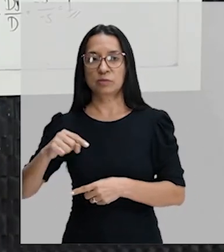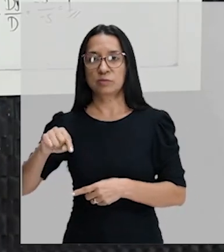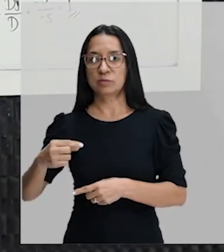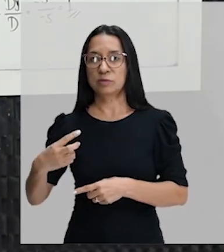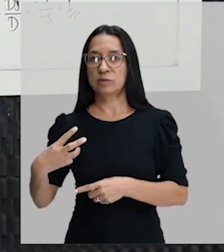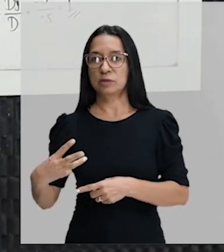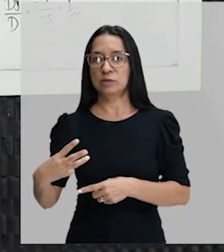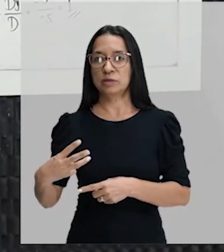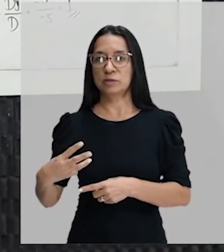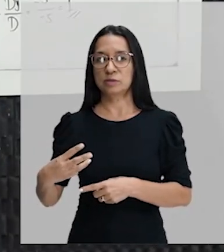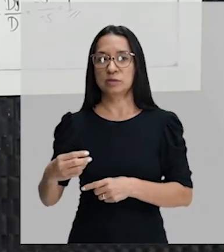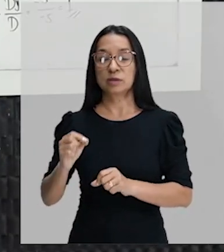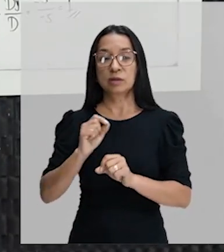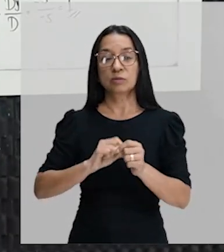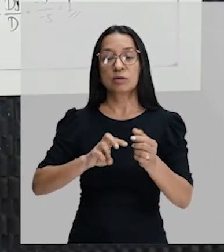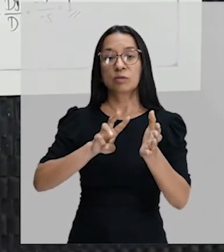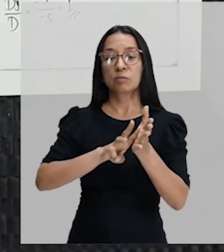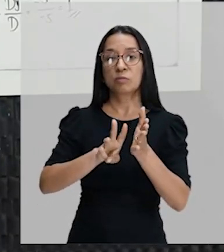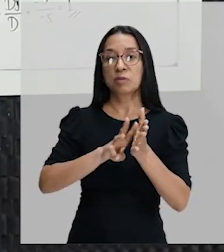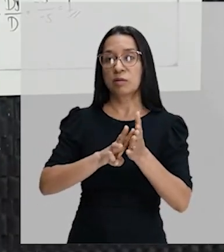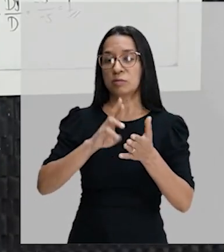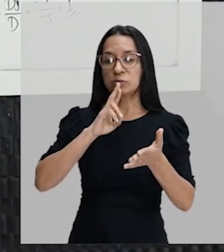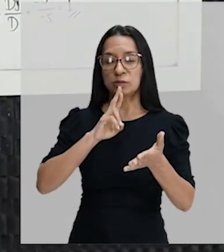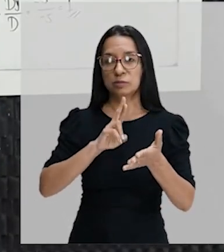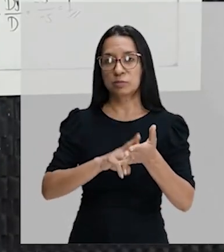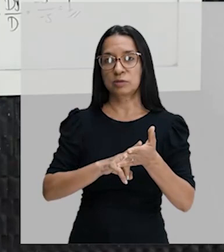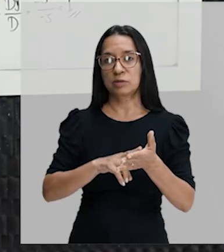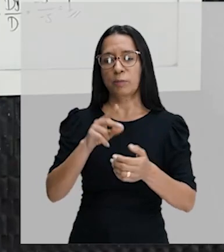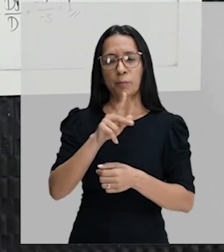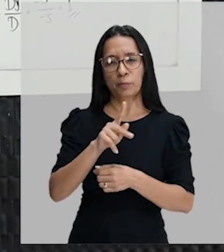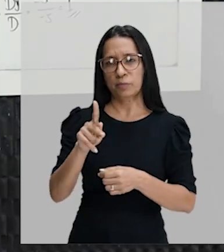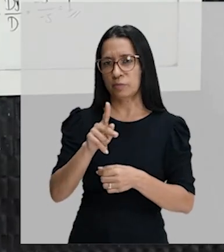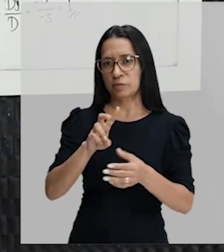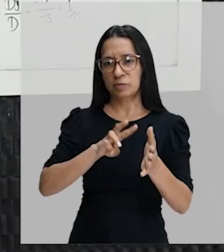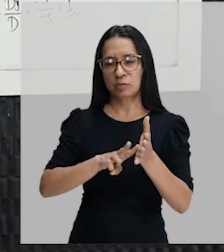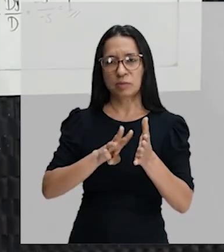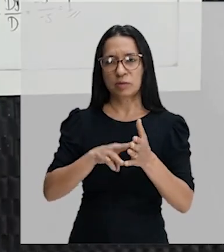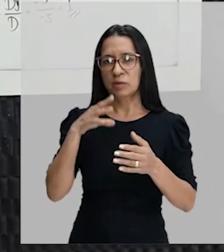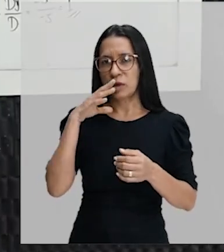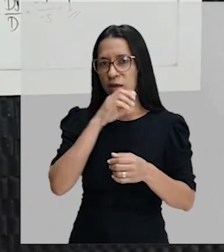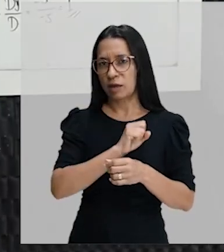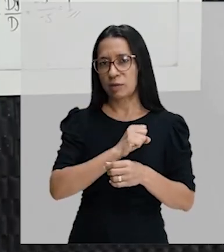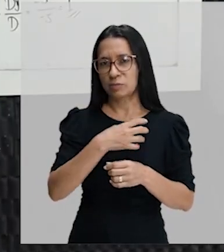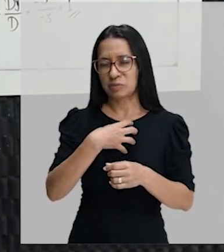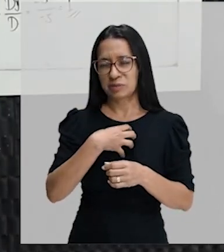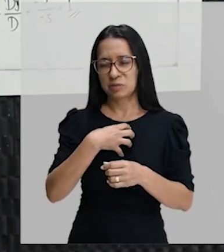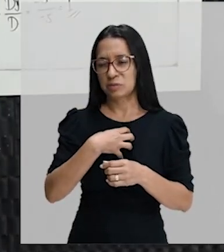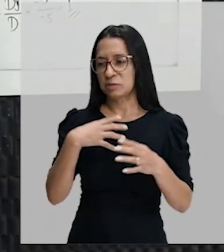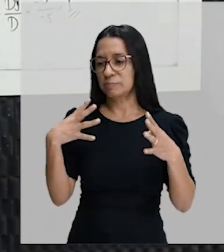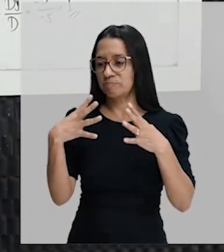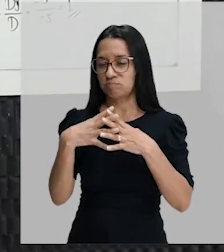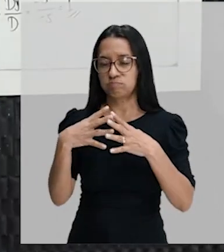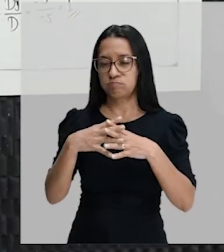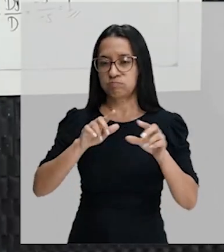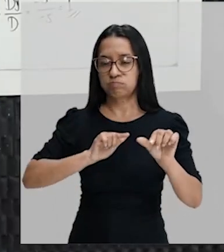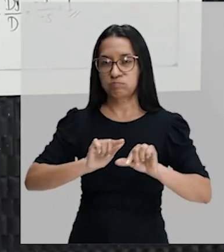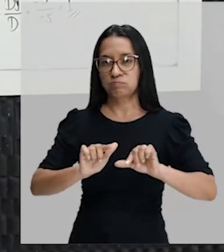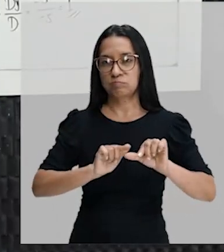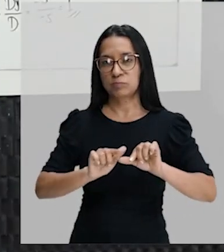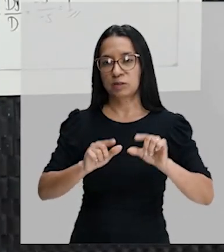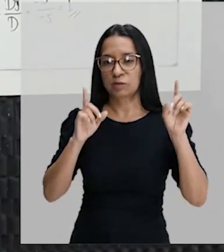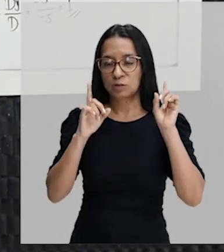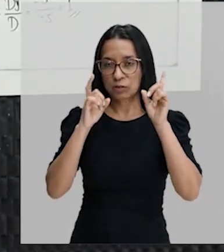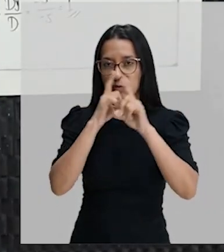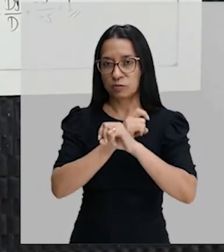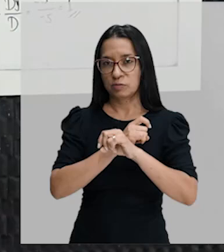é um método de resolução. Professor, é um método mais rápido, eu senti isso aí que dá muito trabalho. Até que eu calcule